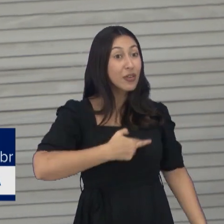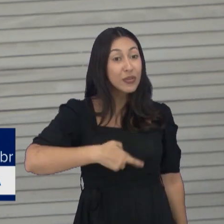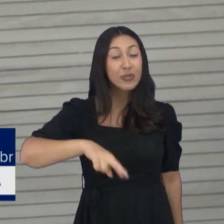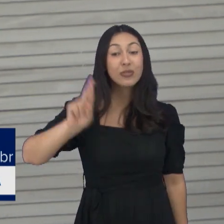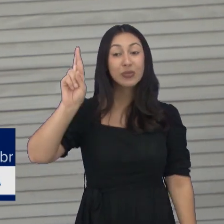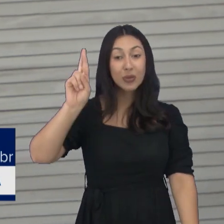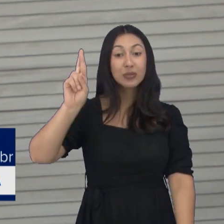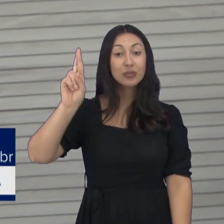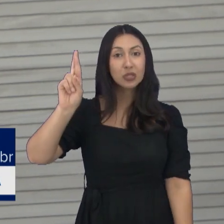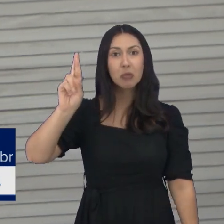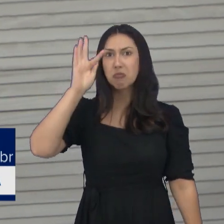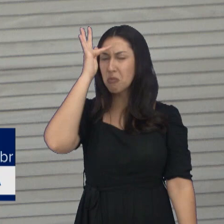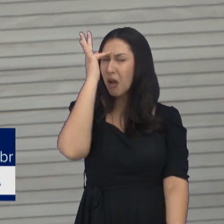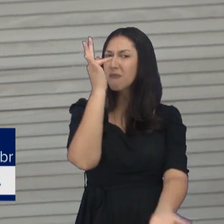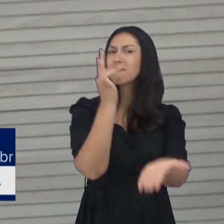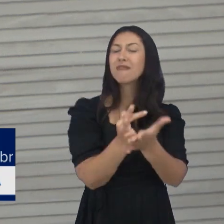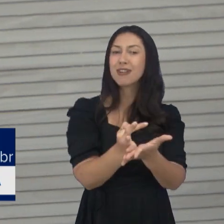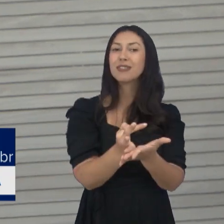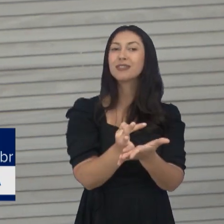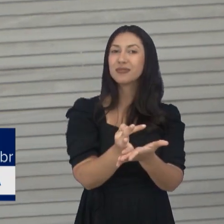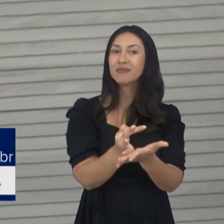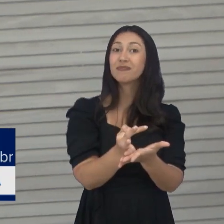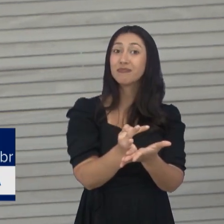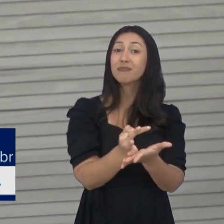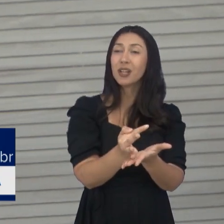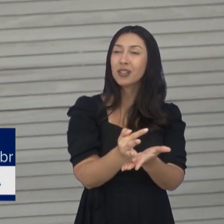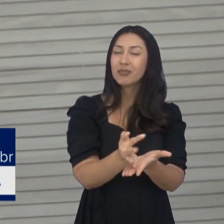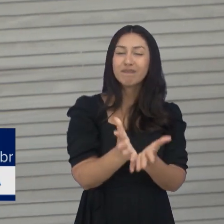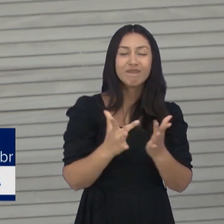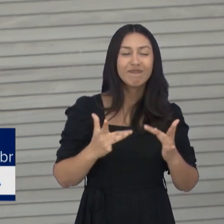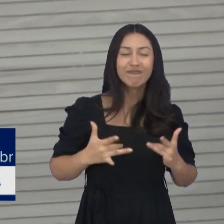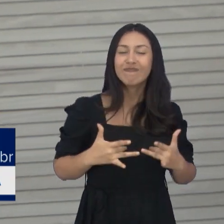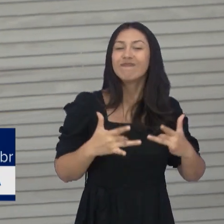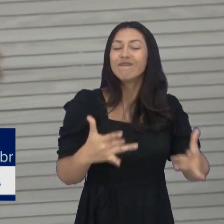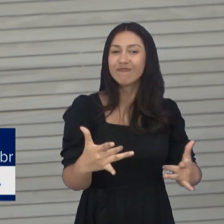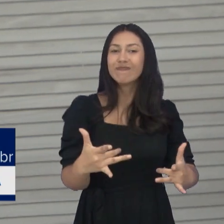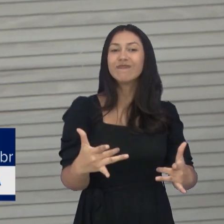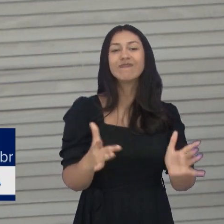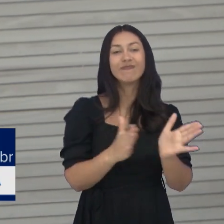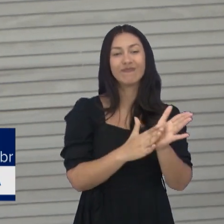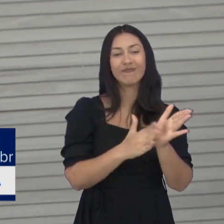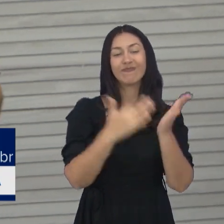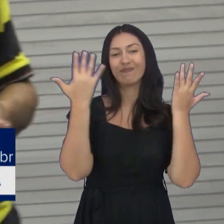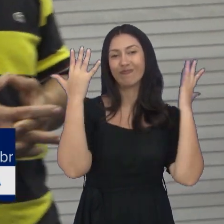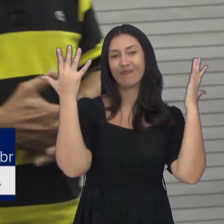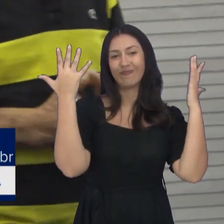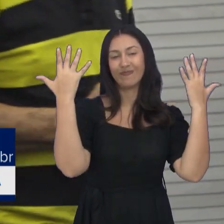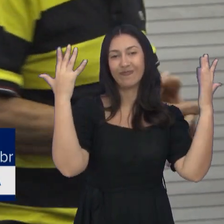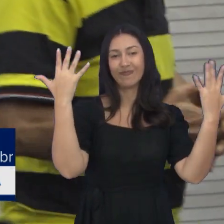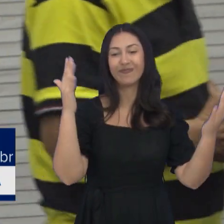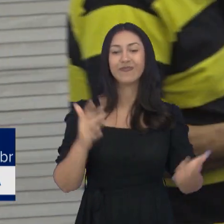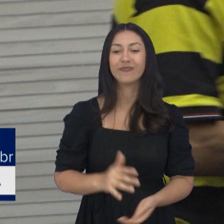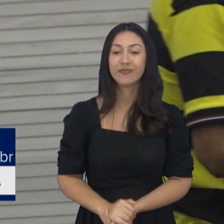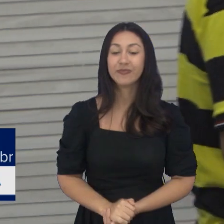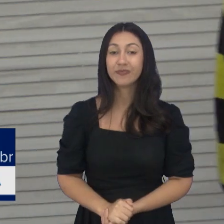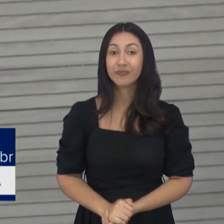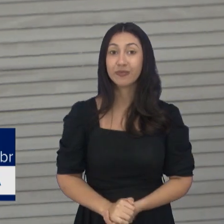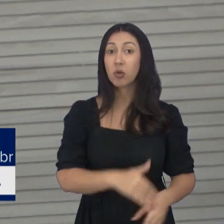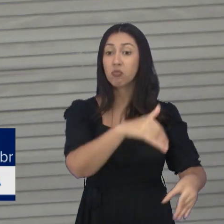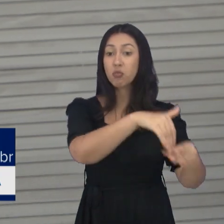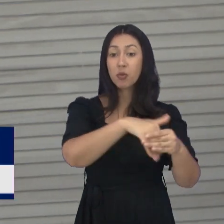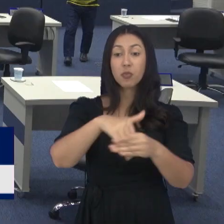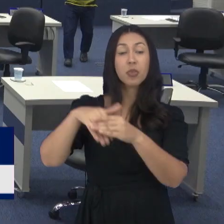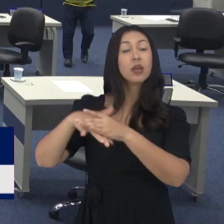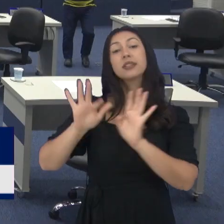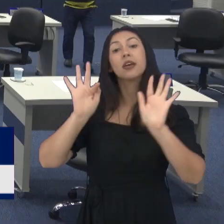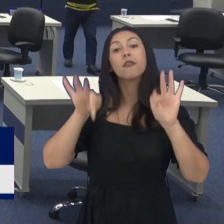religioso de fé, né, de doação como esse. Parabéns. Encerrado o processo de